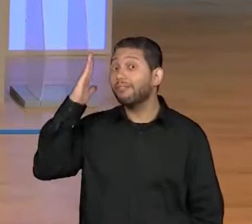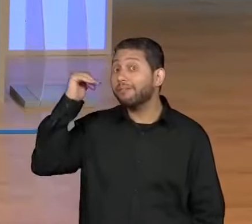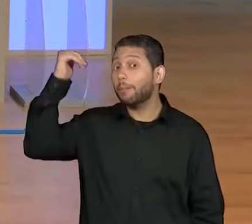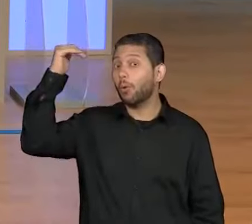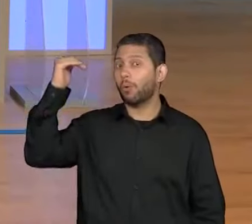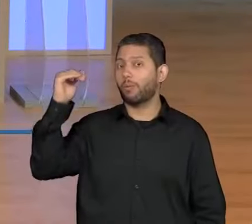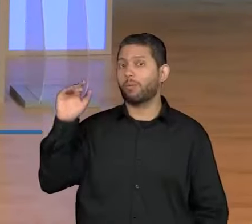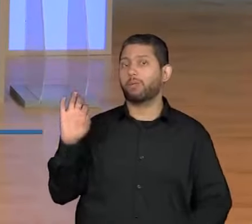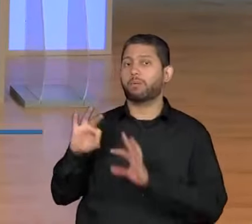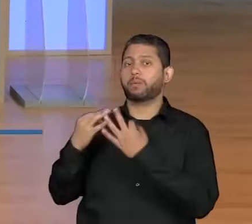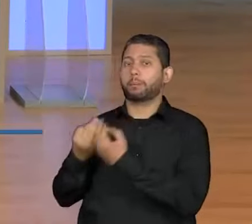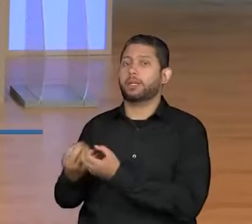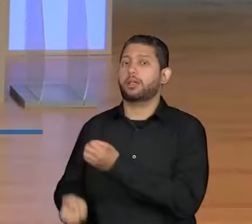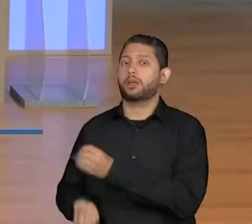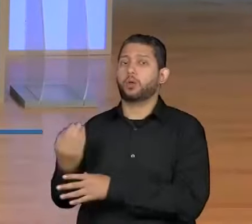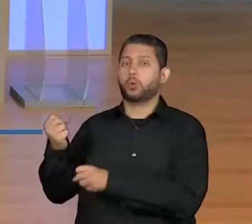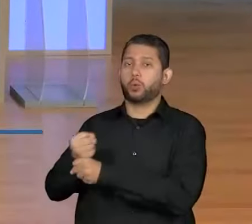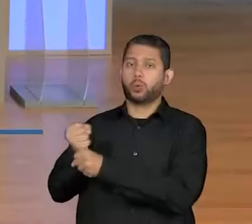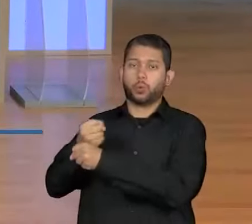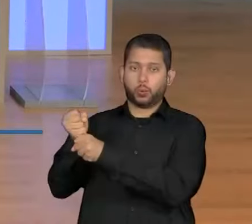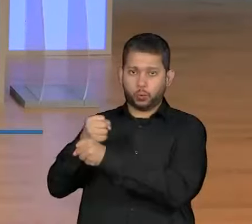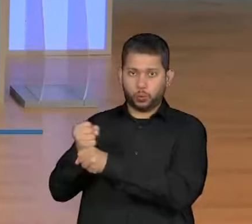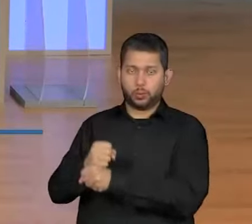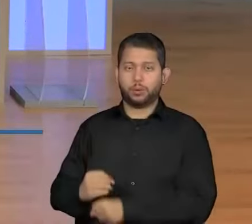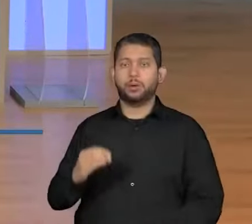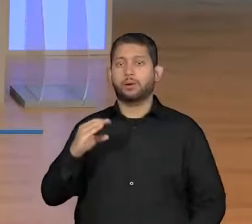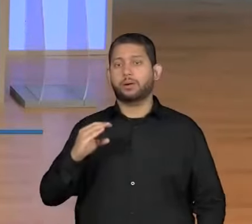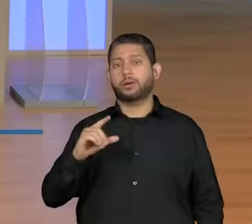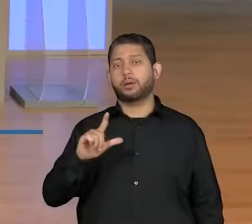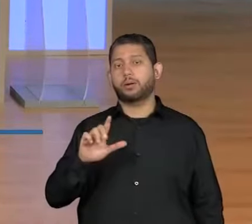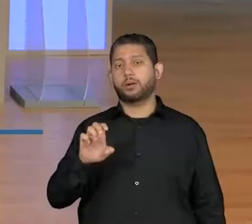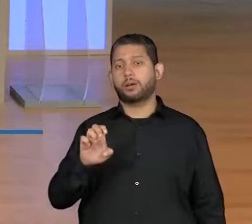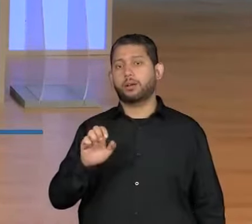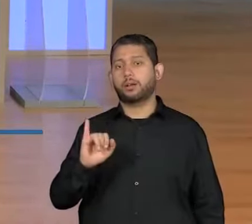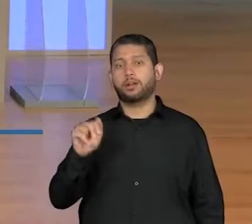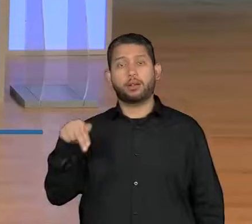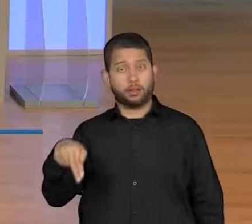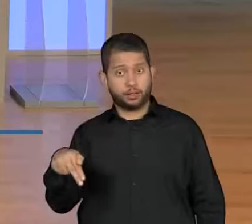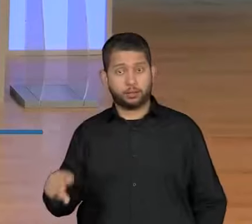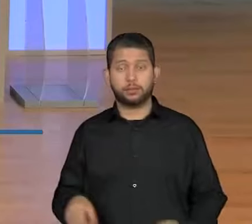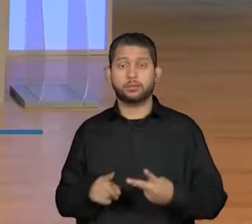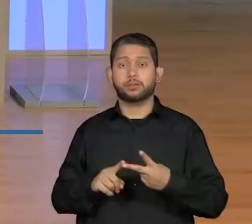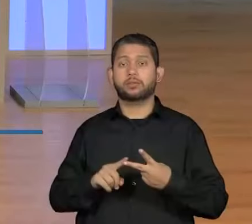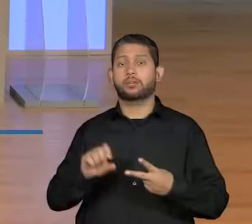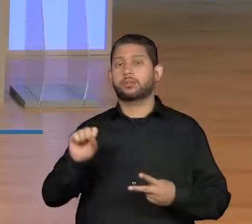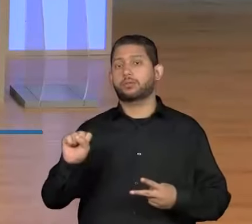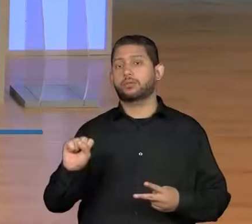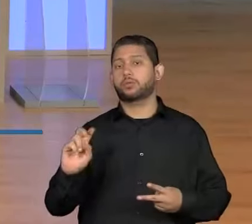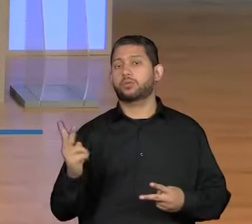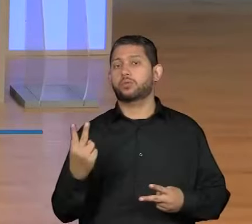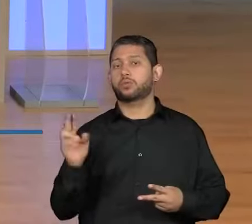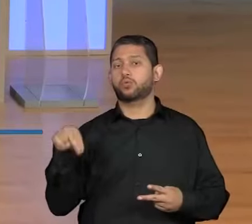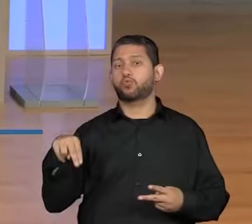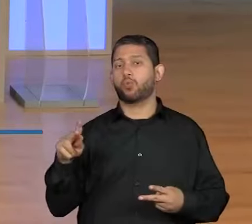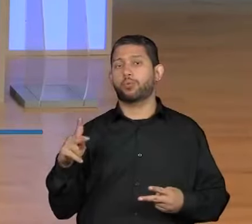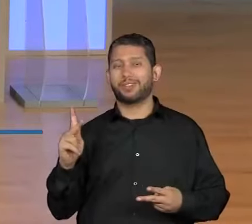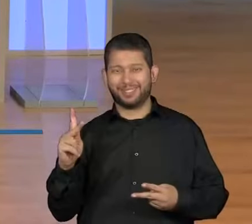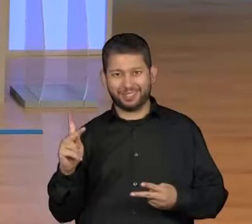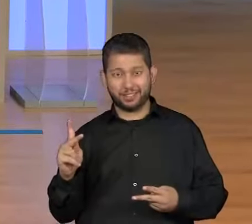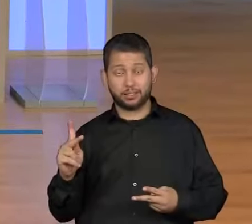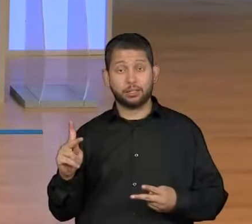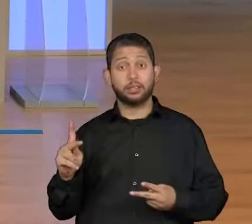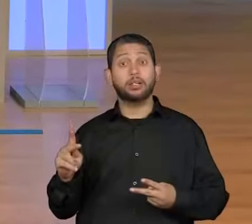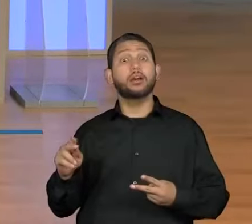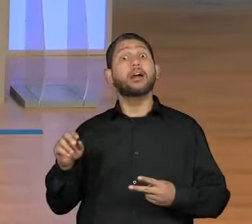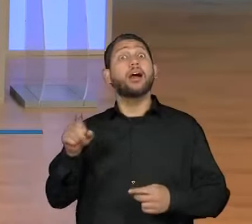a família Klein também, que foram chegando ali. E tem outras também, inclusive ao lado do Parque da Várzea, tem também o Museu